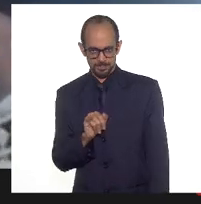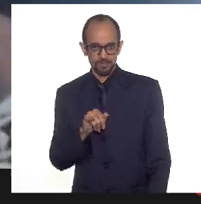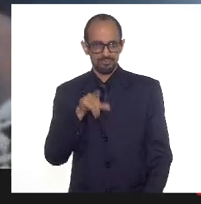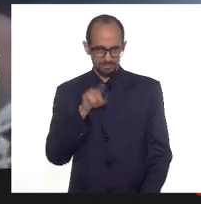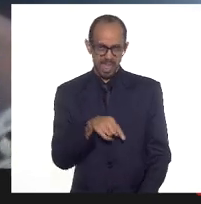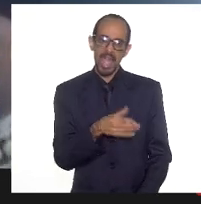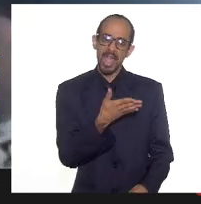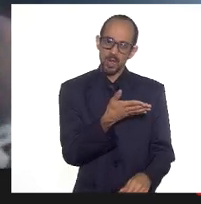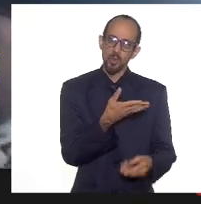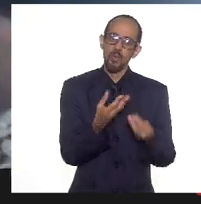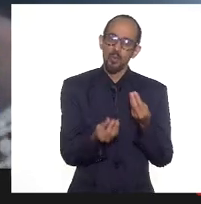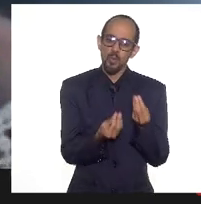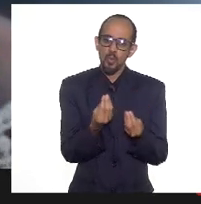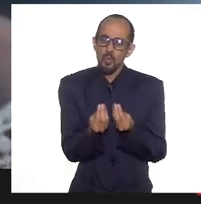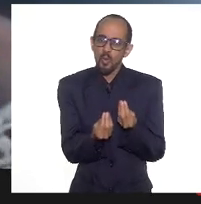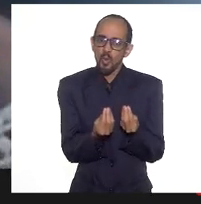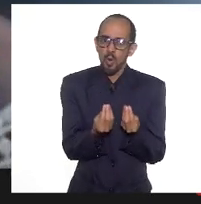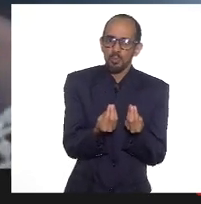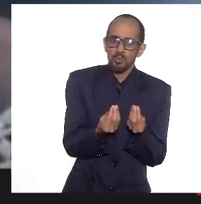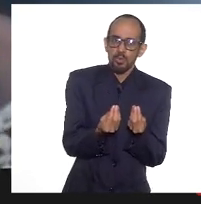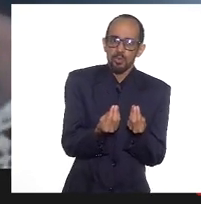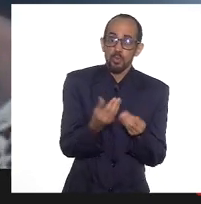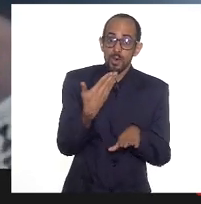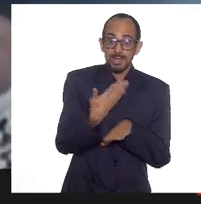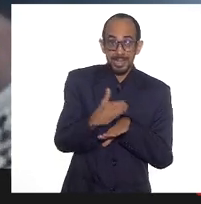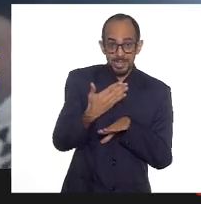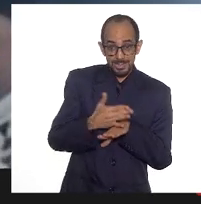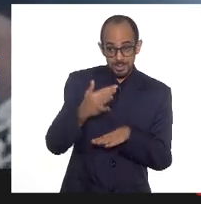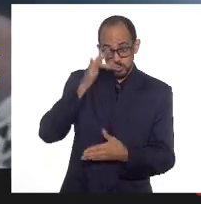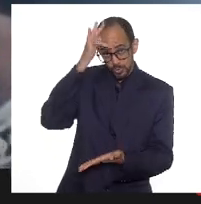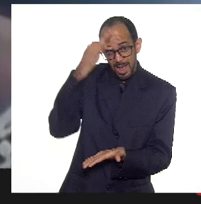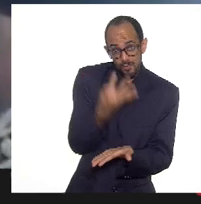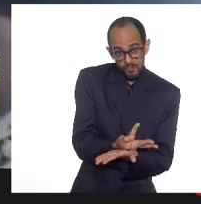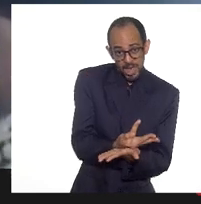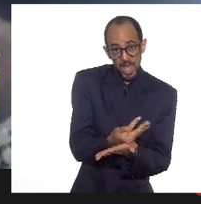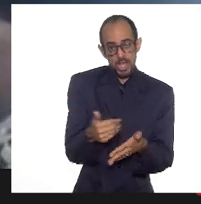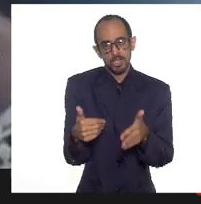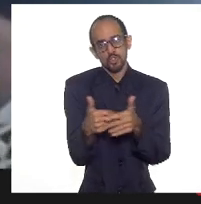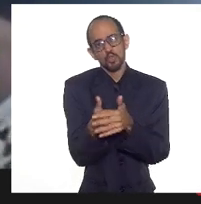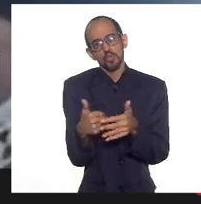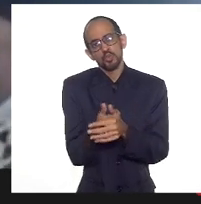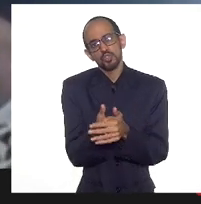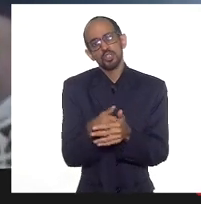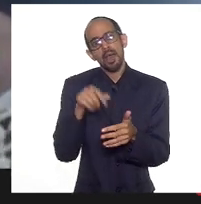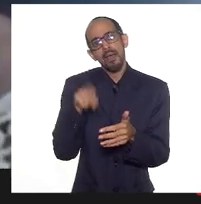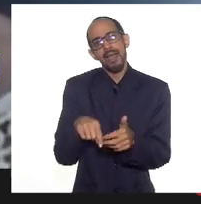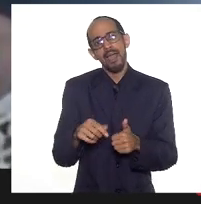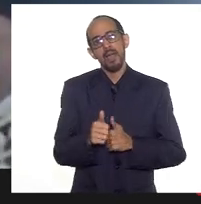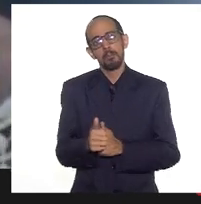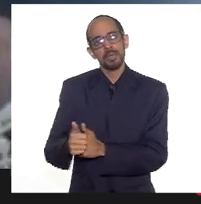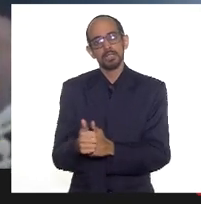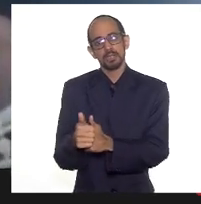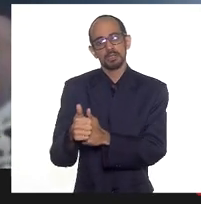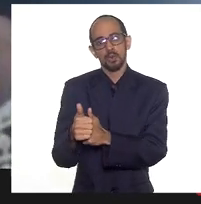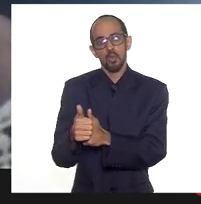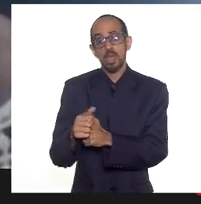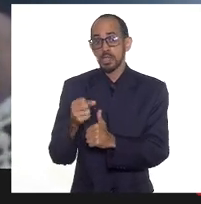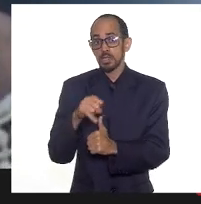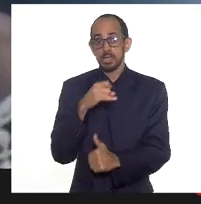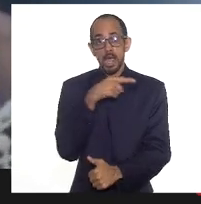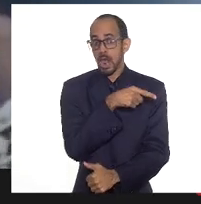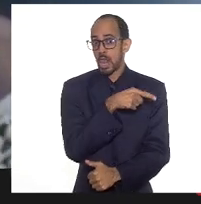O exercício da fé, de uma forma escondida, ele é em si revelador de uma perseguição. Se a pessoa não